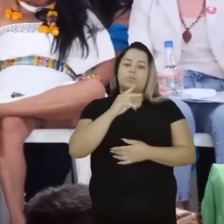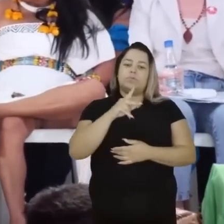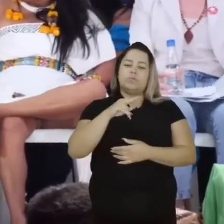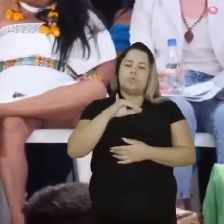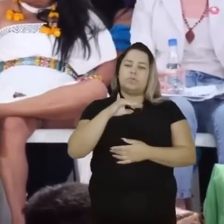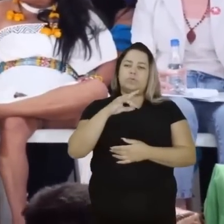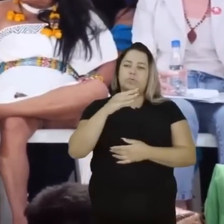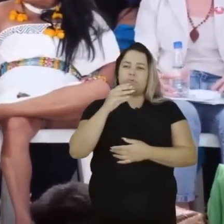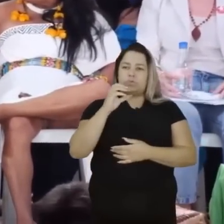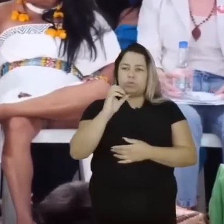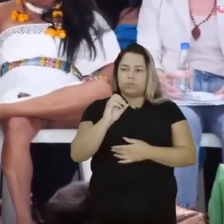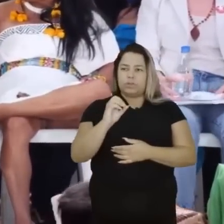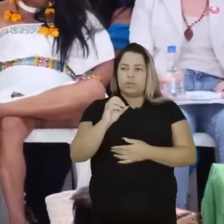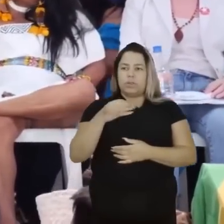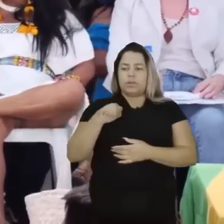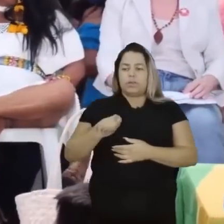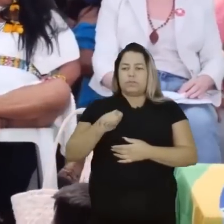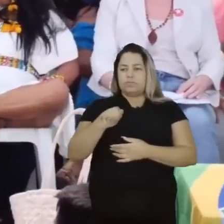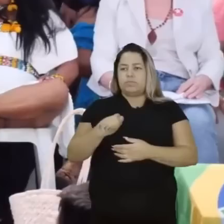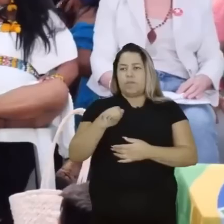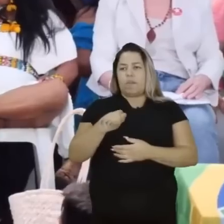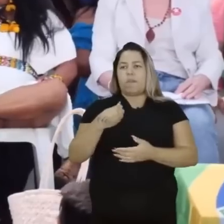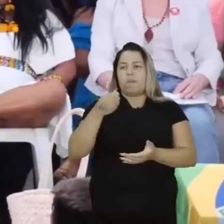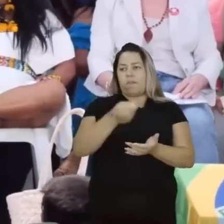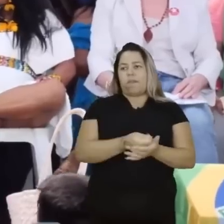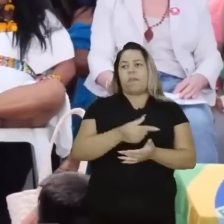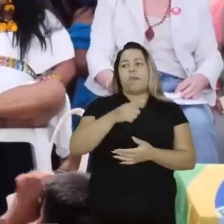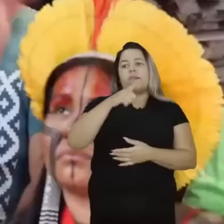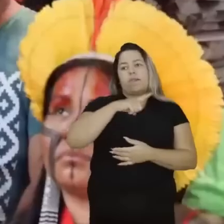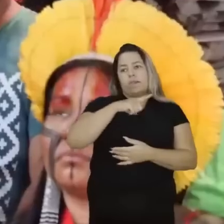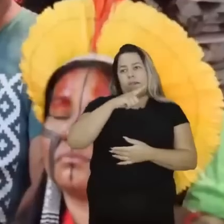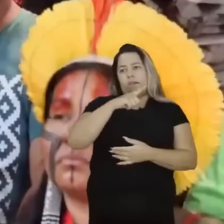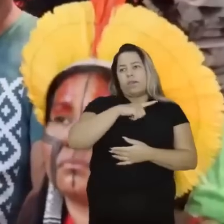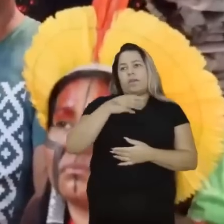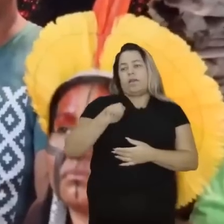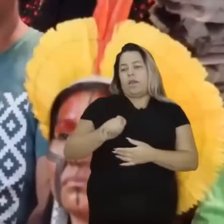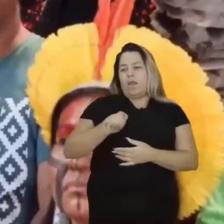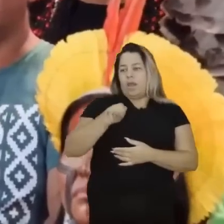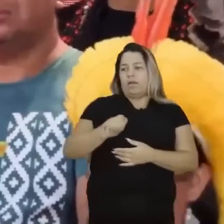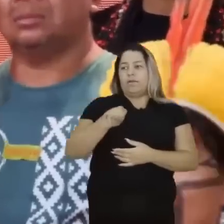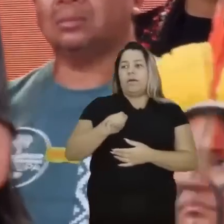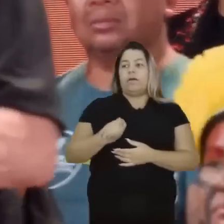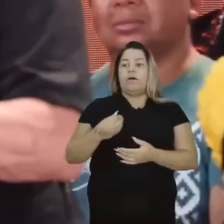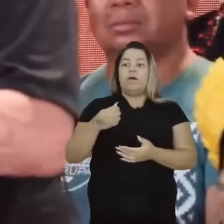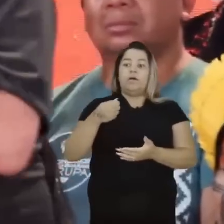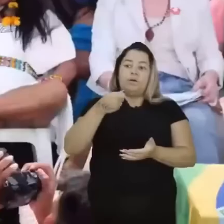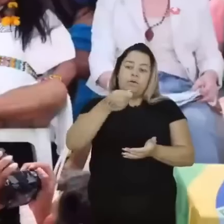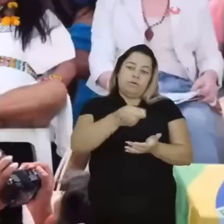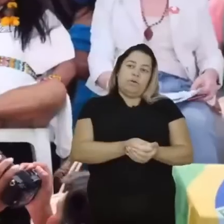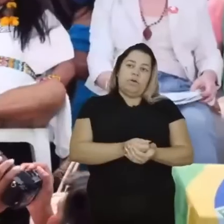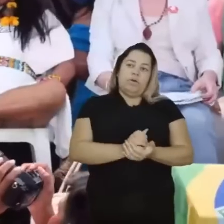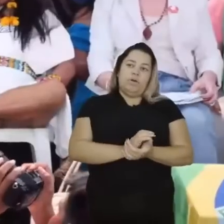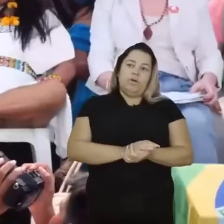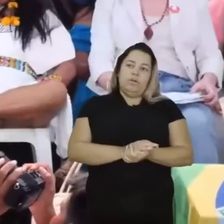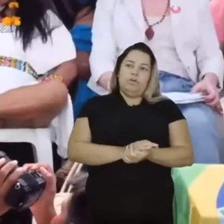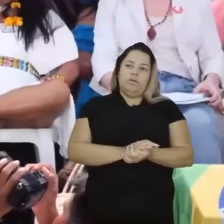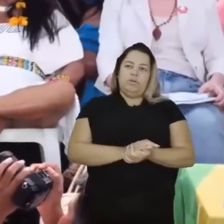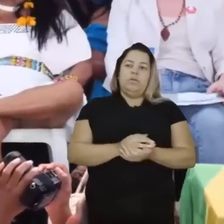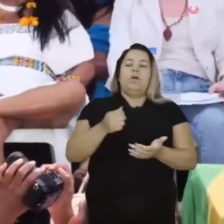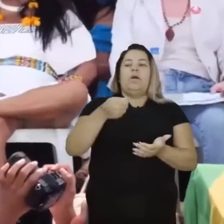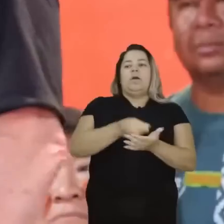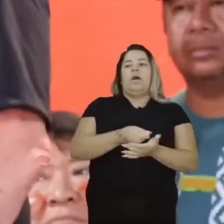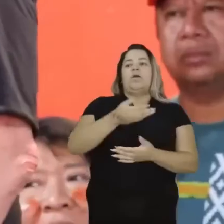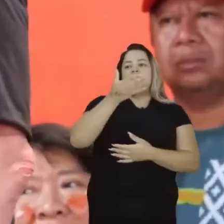Bíblia garante que todo mundo tenha direito à vida. Direito à vida é ter o direito de